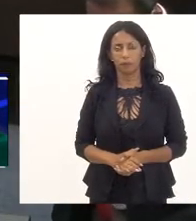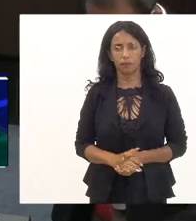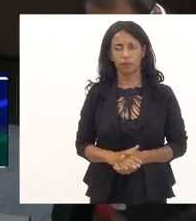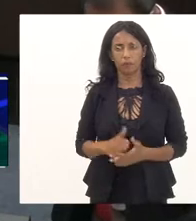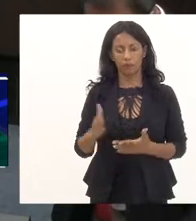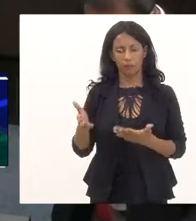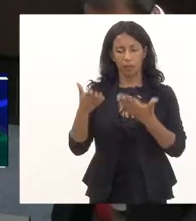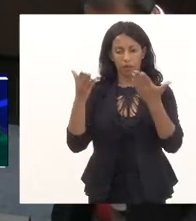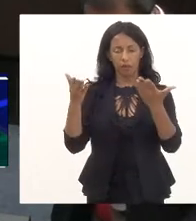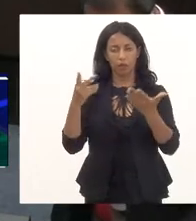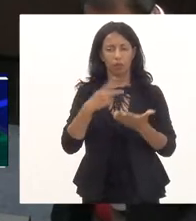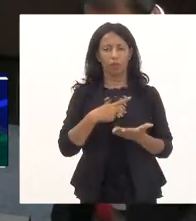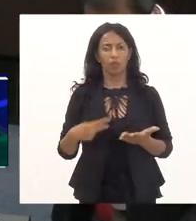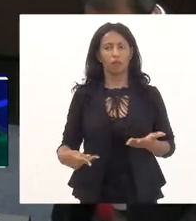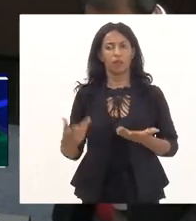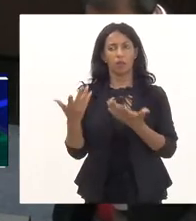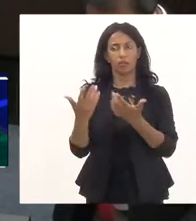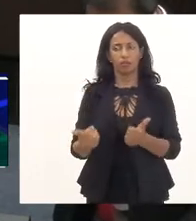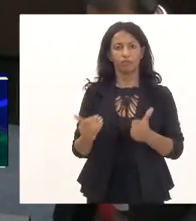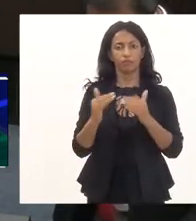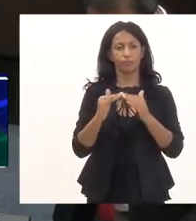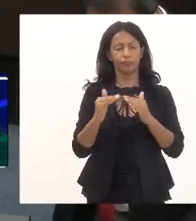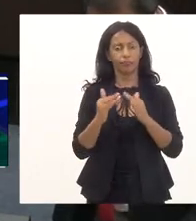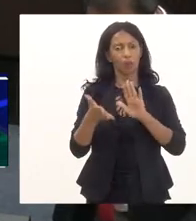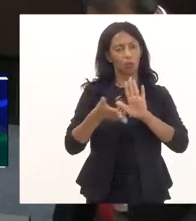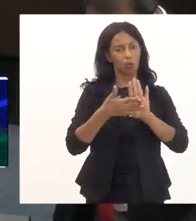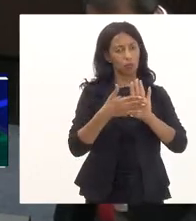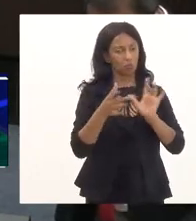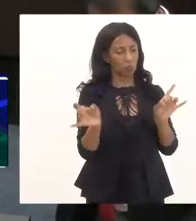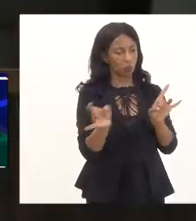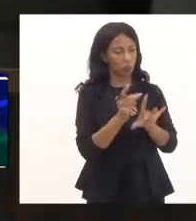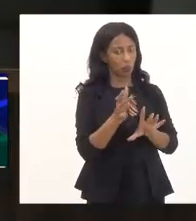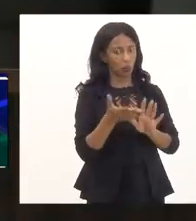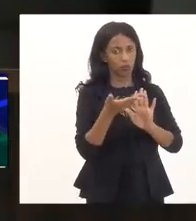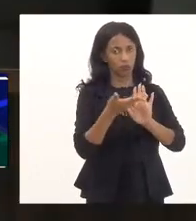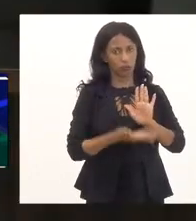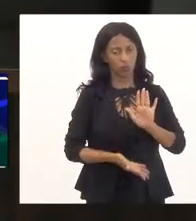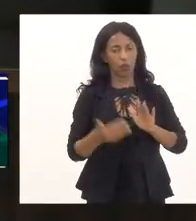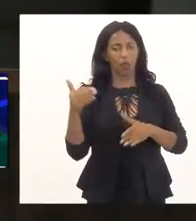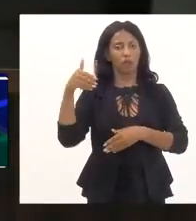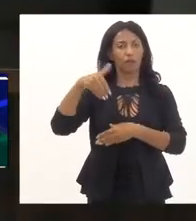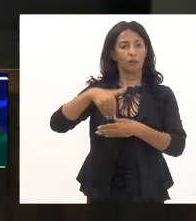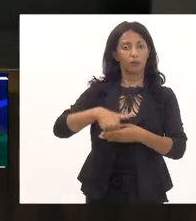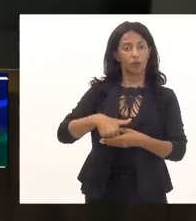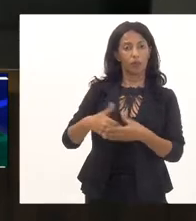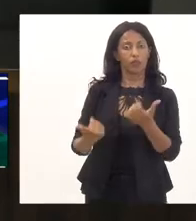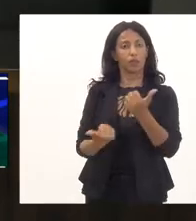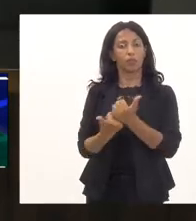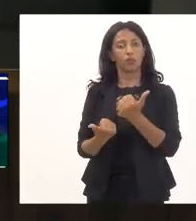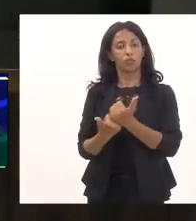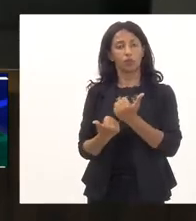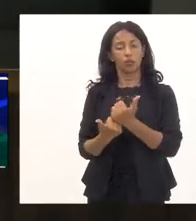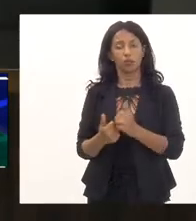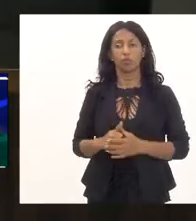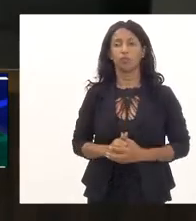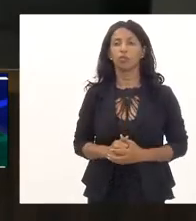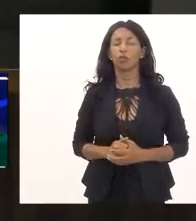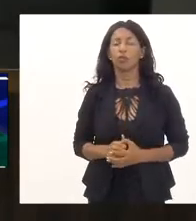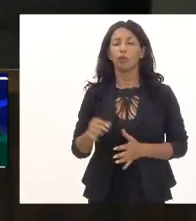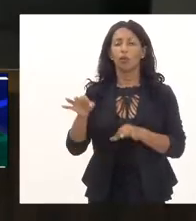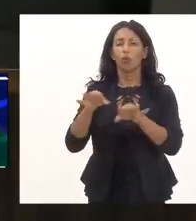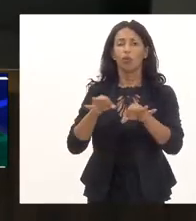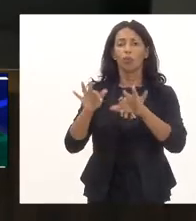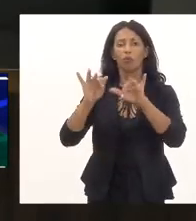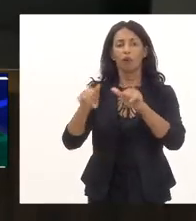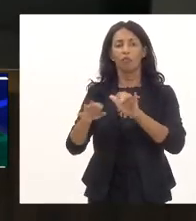Senhor presidente, parecer favorável. Com os pareceres emitidos, em votação, substitutivo, com forma final